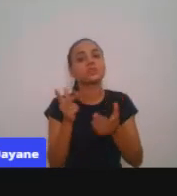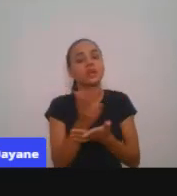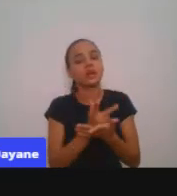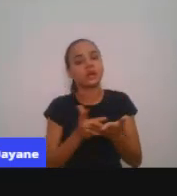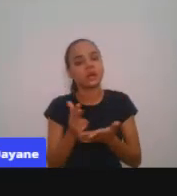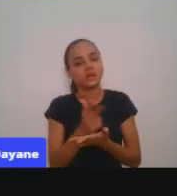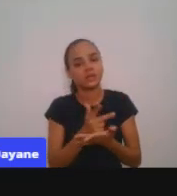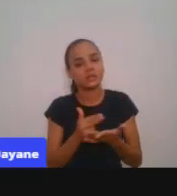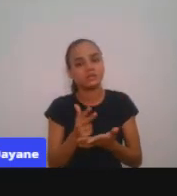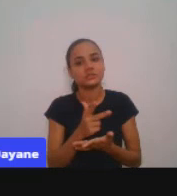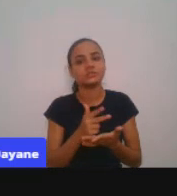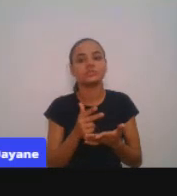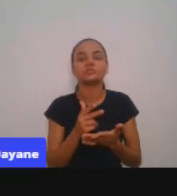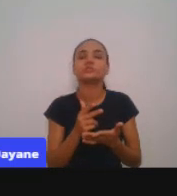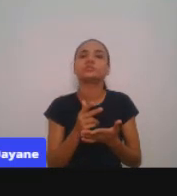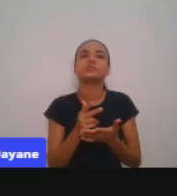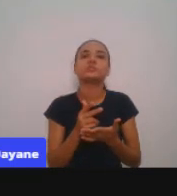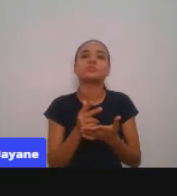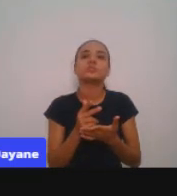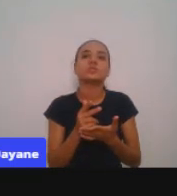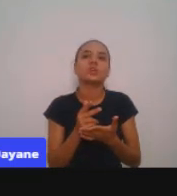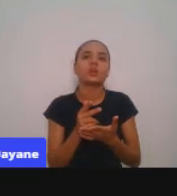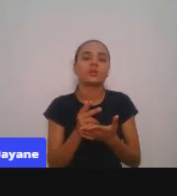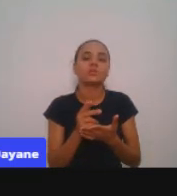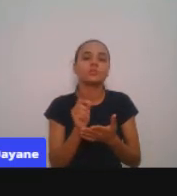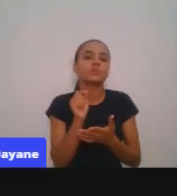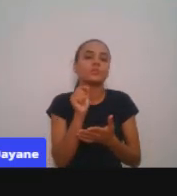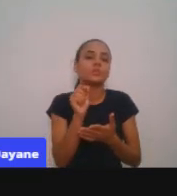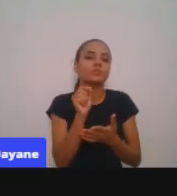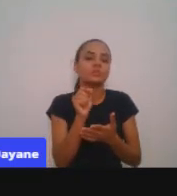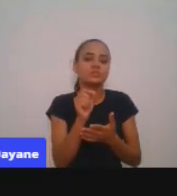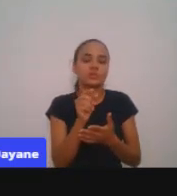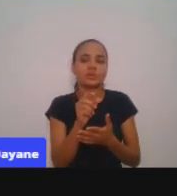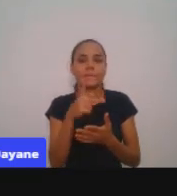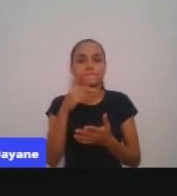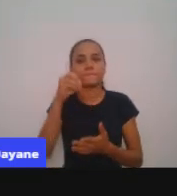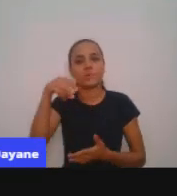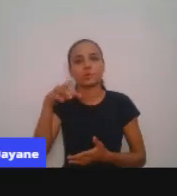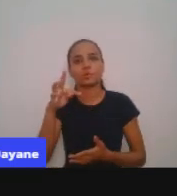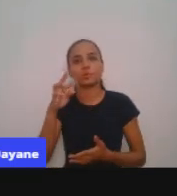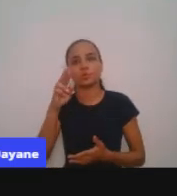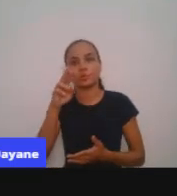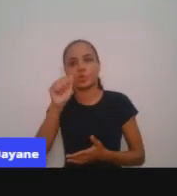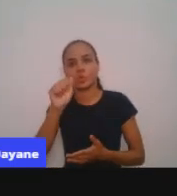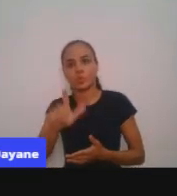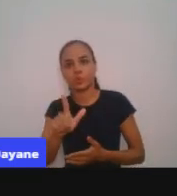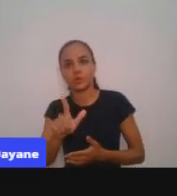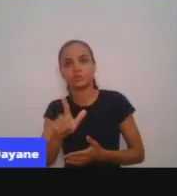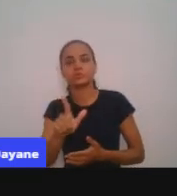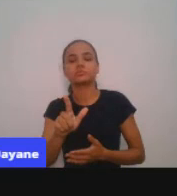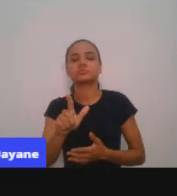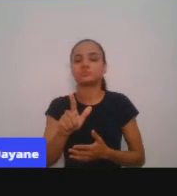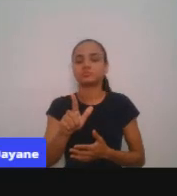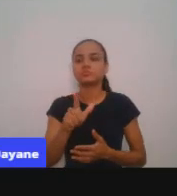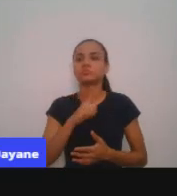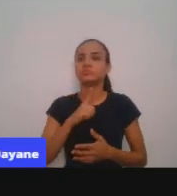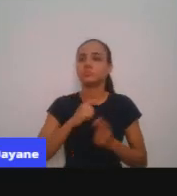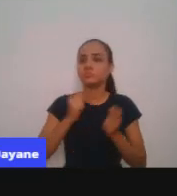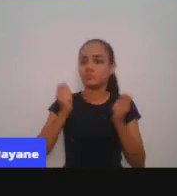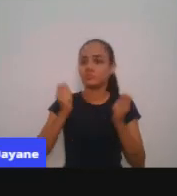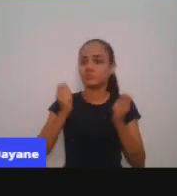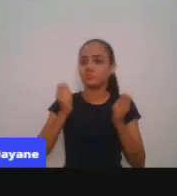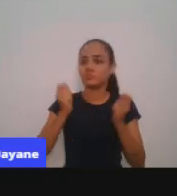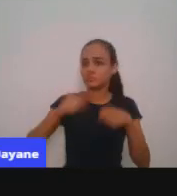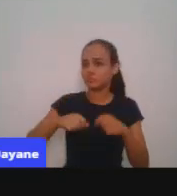Calcular exatamente o tempo que se chega de um ponto a outro da cidade e ter a capacidade de prever o imprevisto.